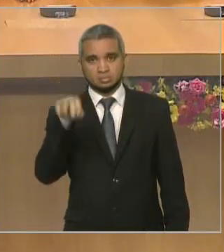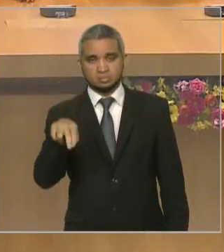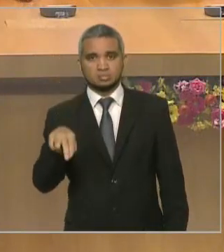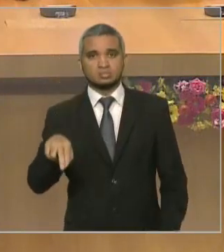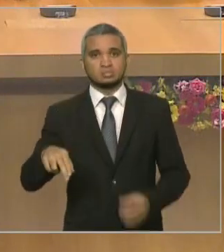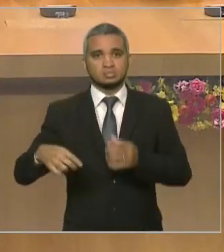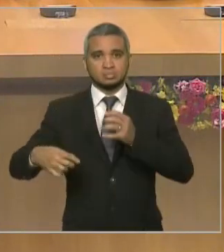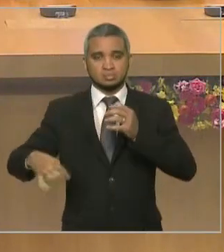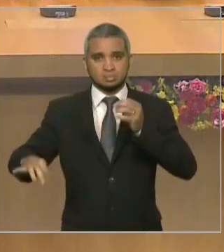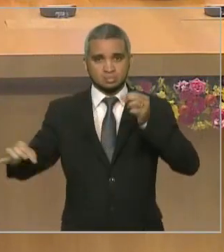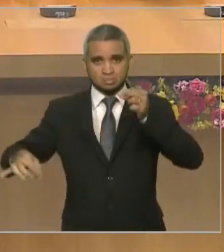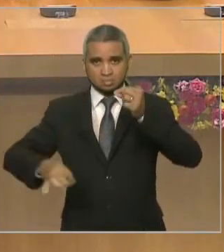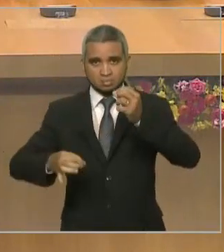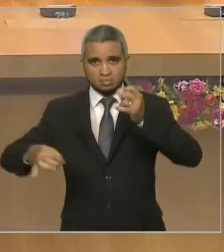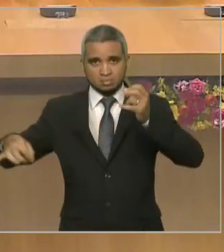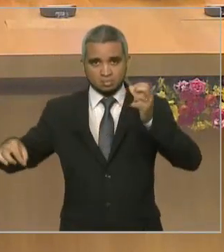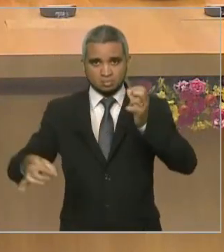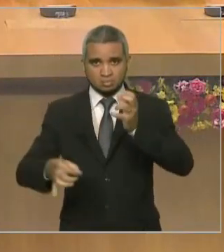Pinto Nascimento, no violino.